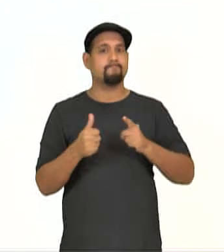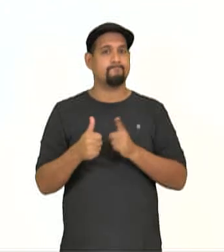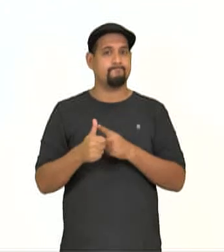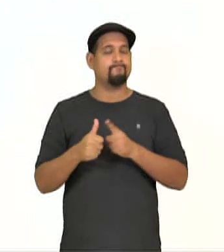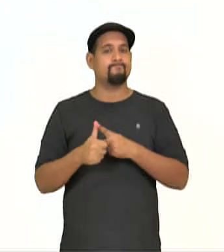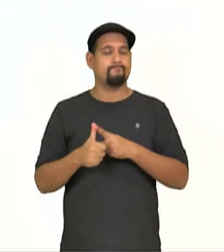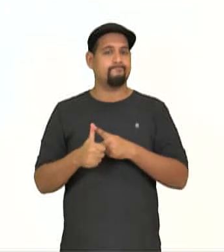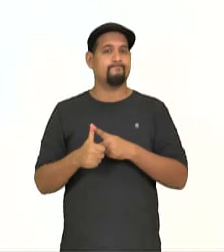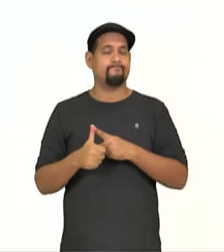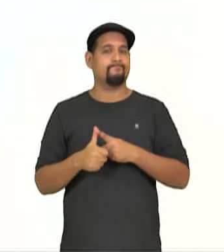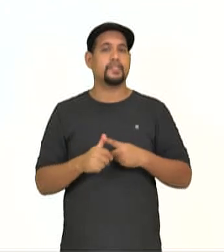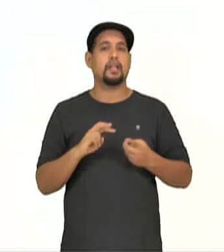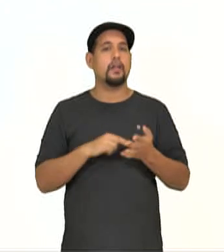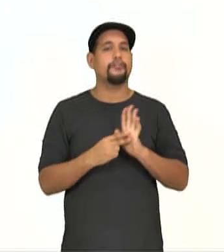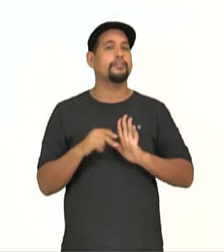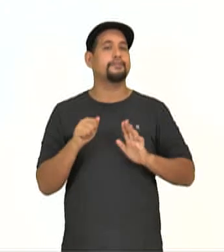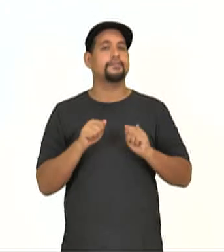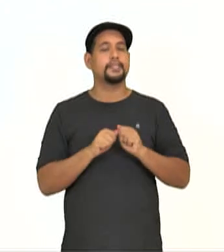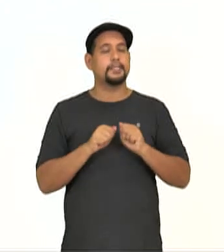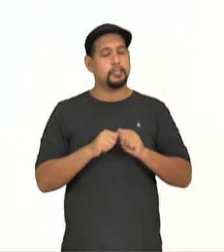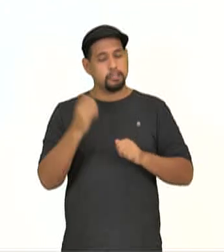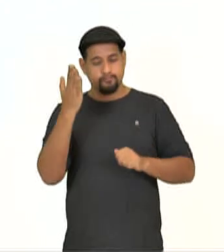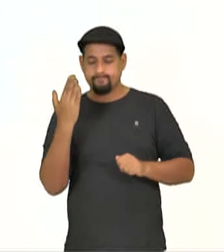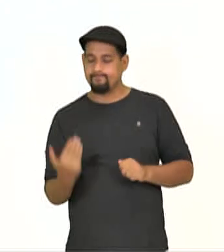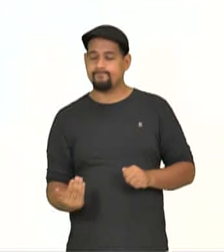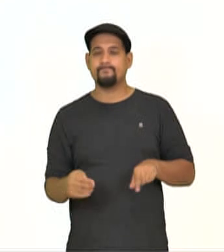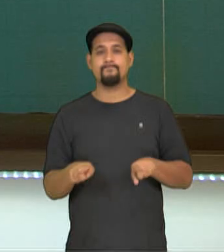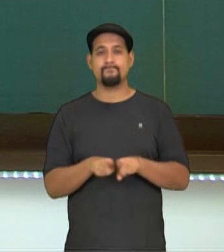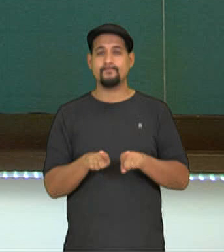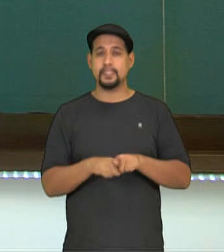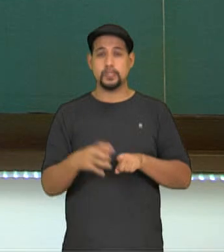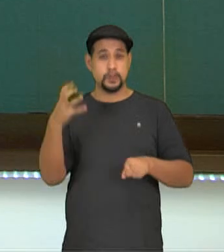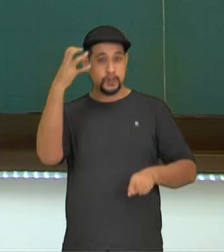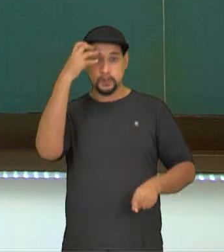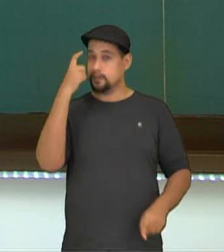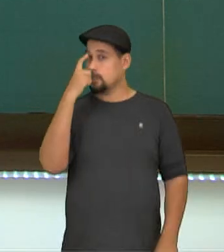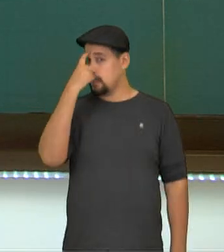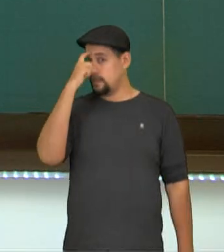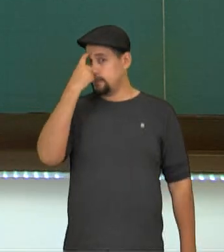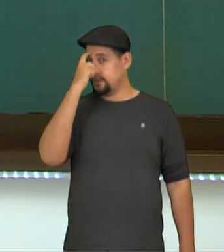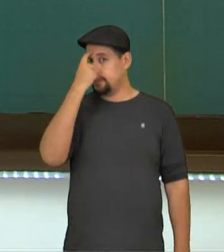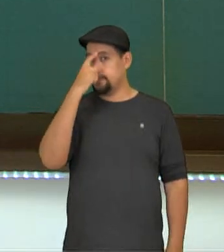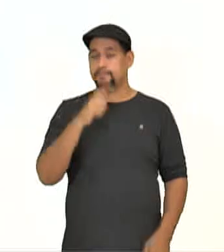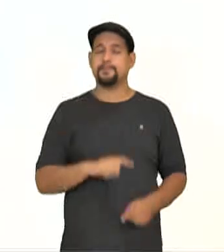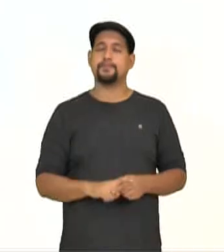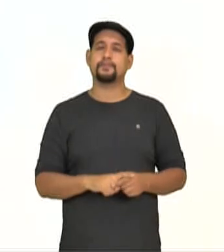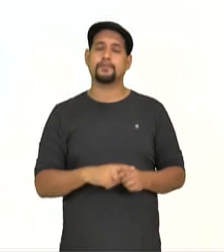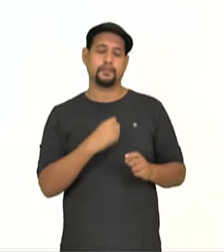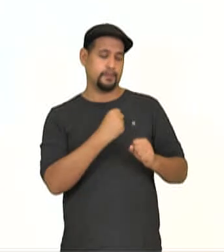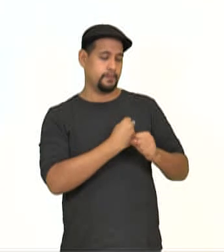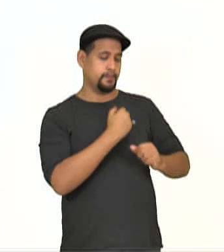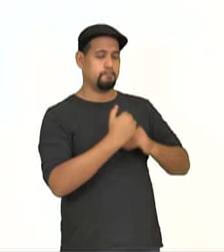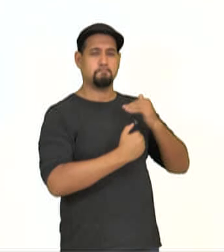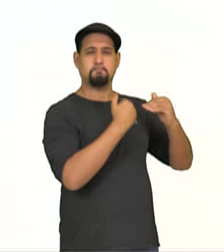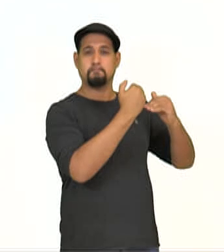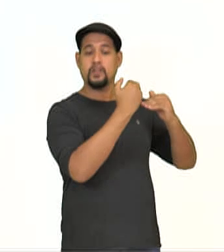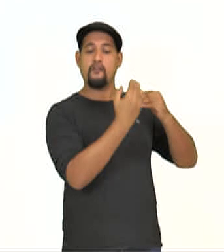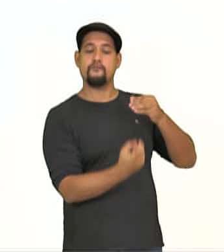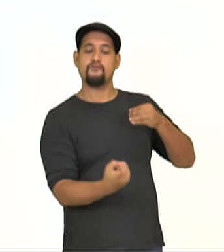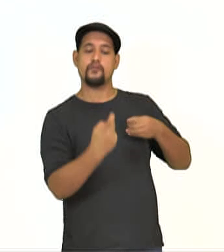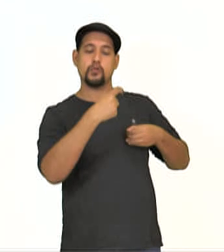primeira vez e à condição de servir o reino na Índia. Anos depois, ao retornar